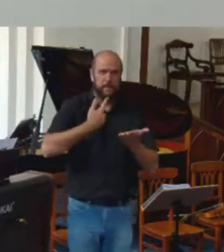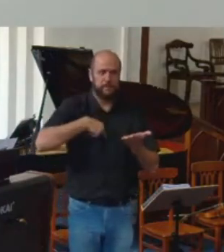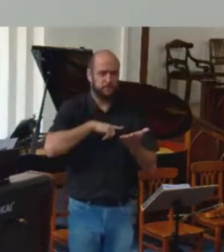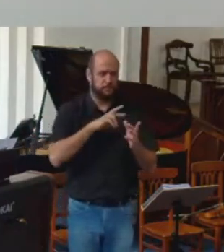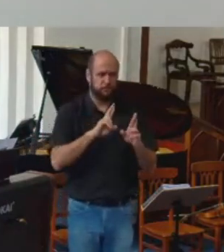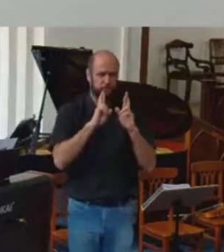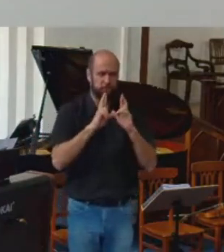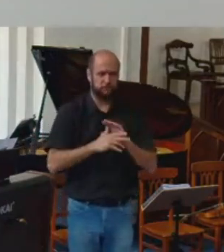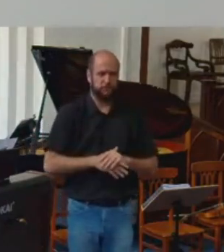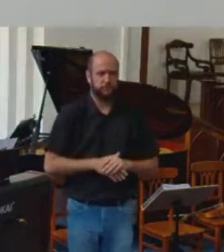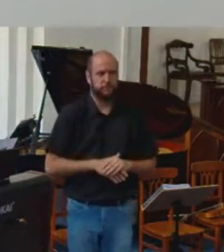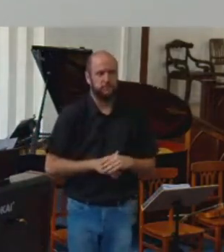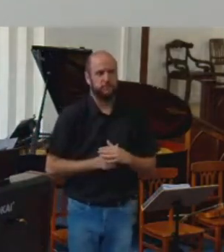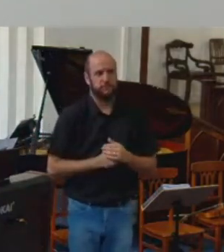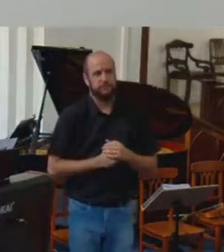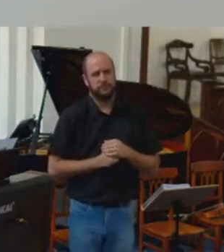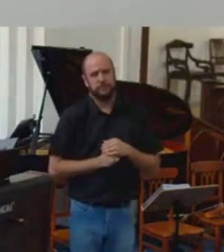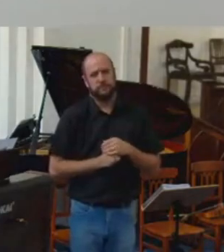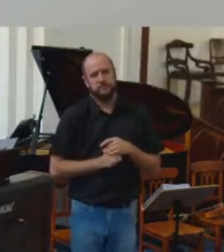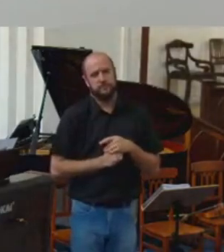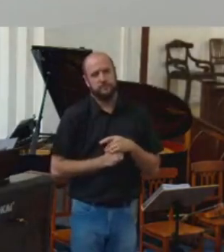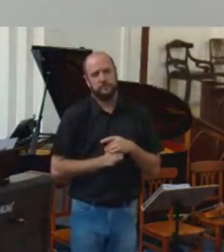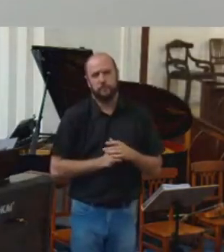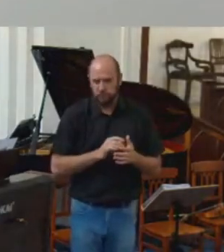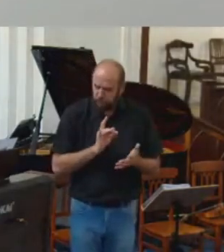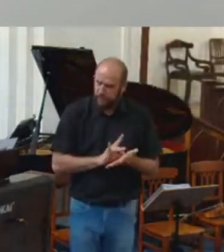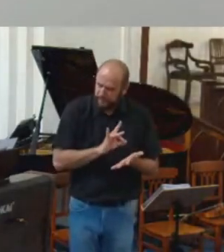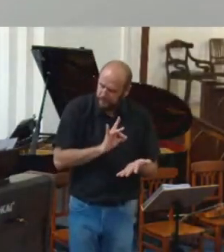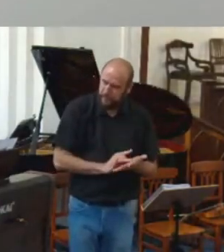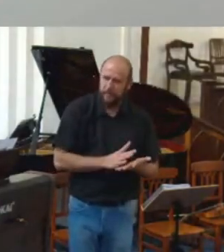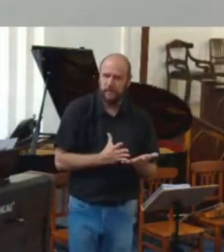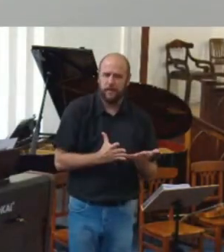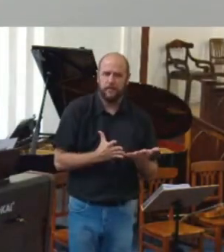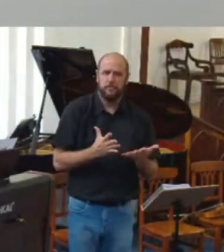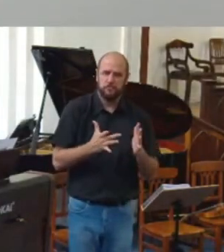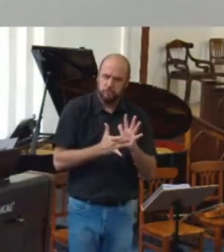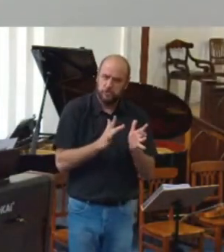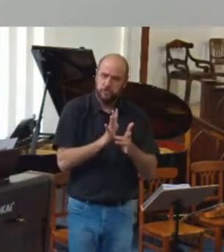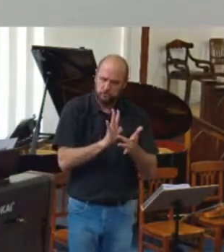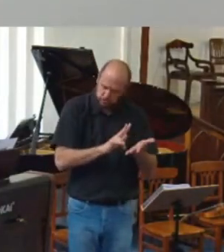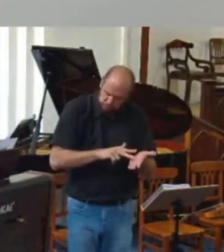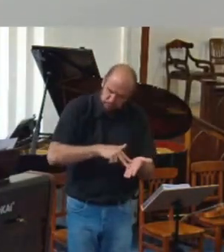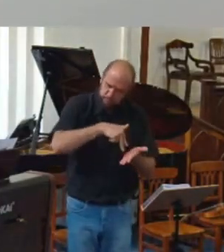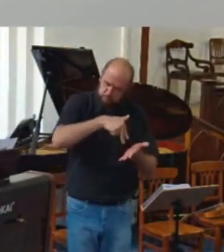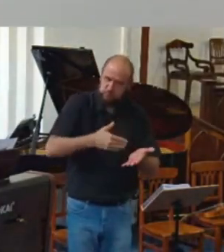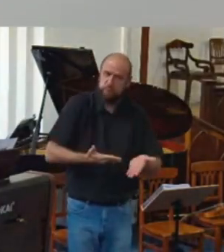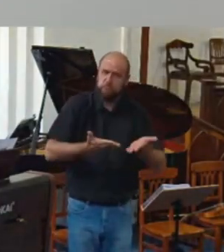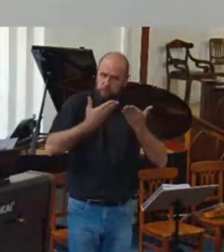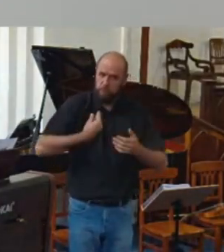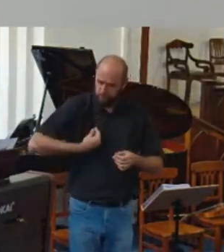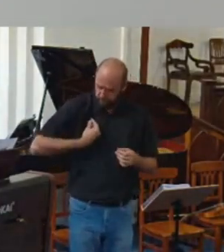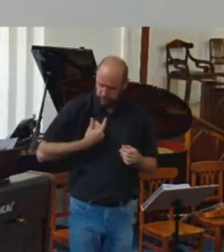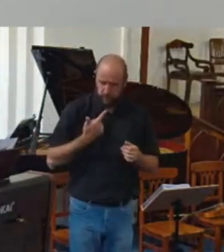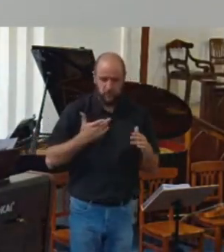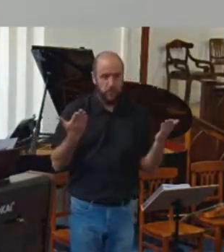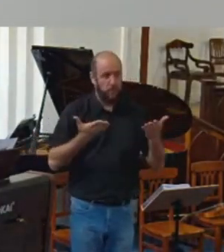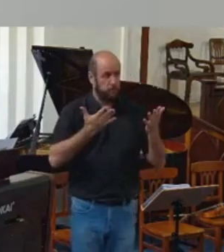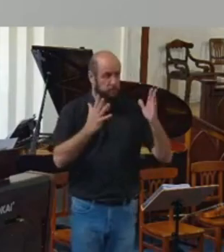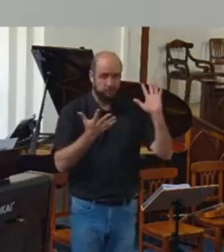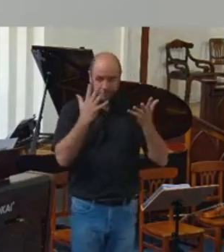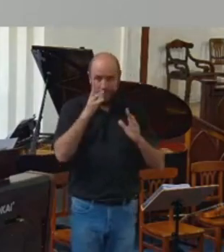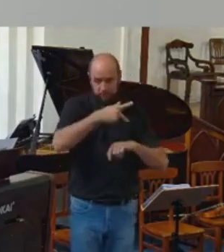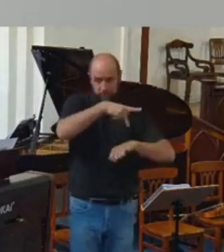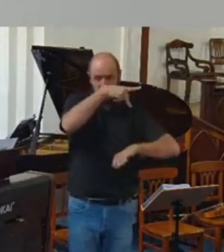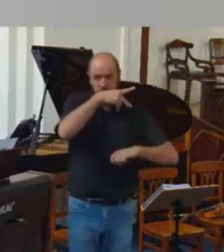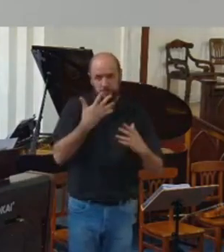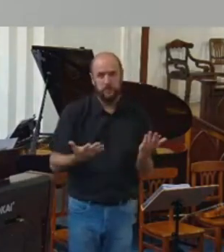nossa esperança. Que realmente a ressurreição de Cristo, porque hoje nós celebramos